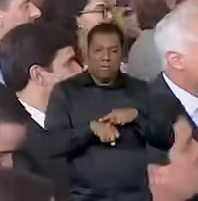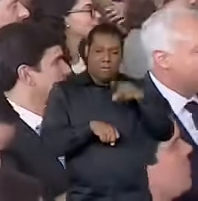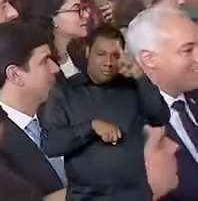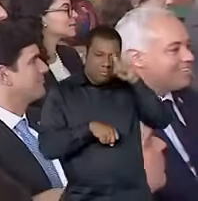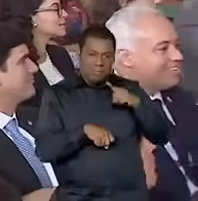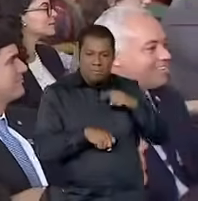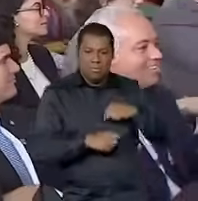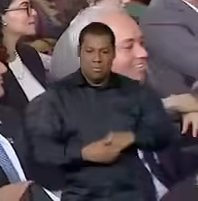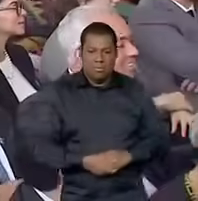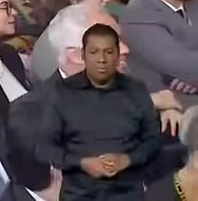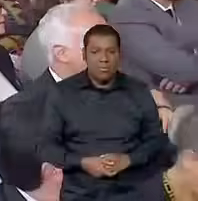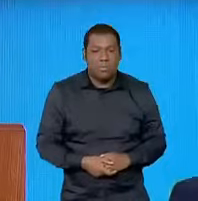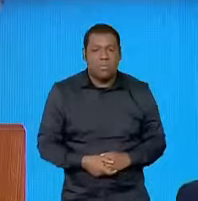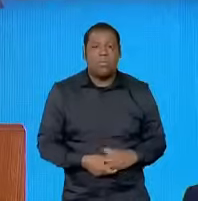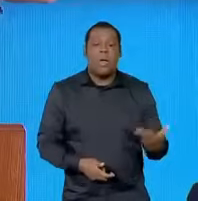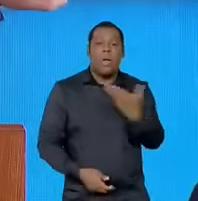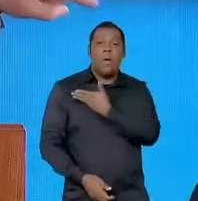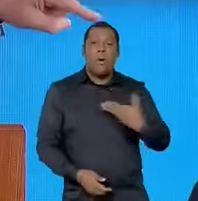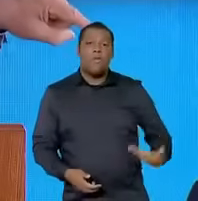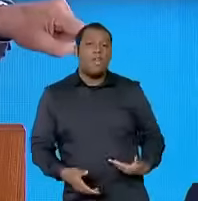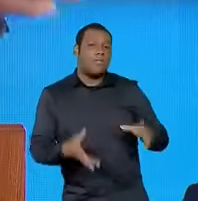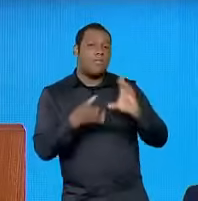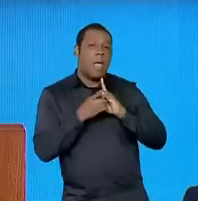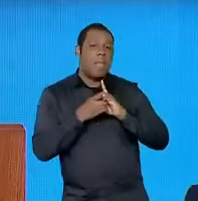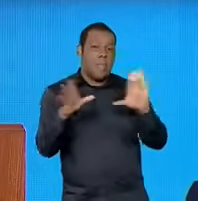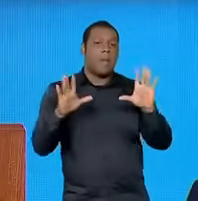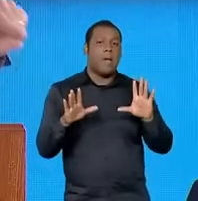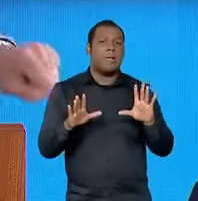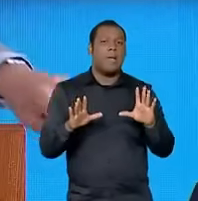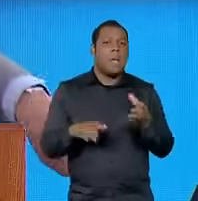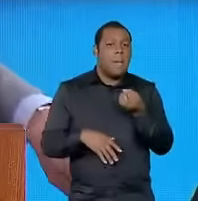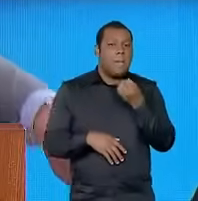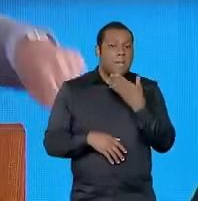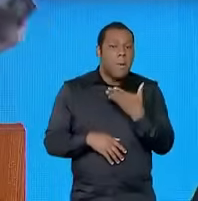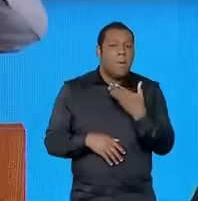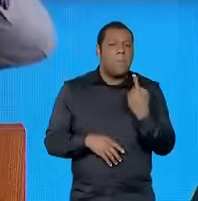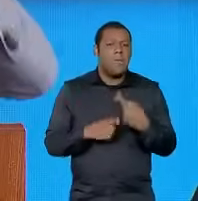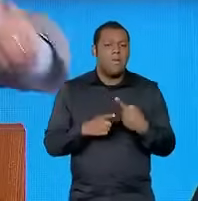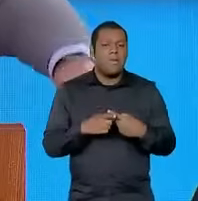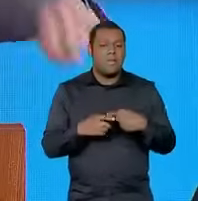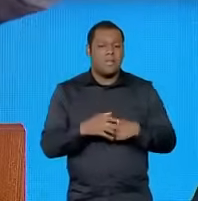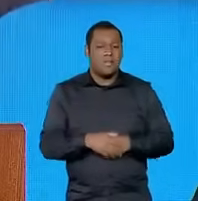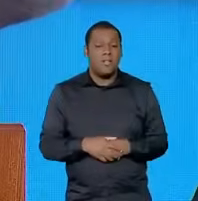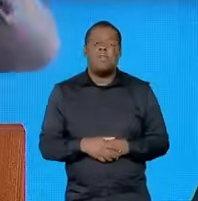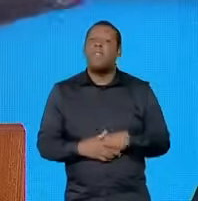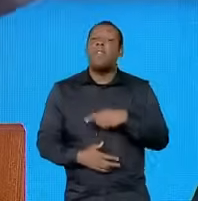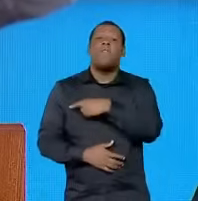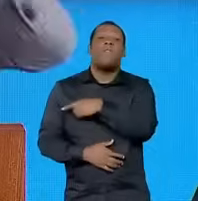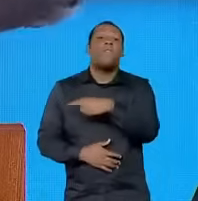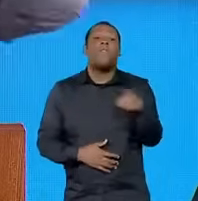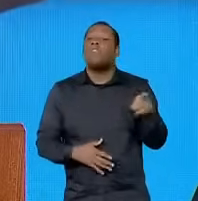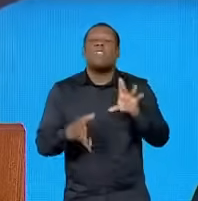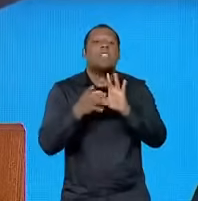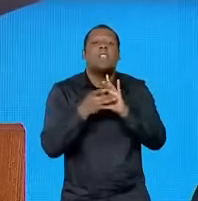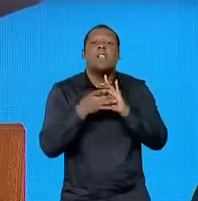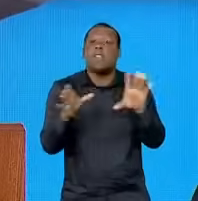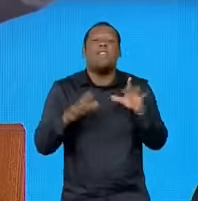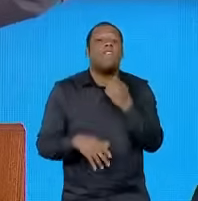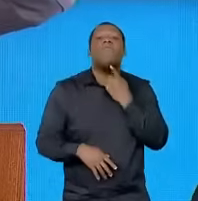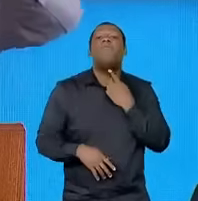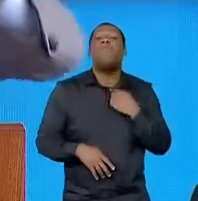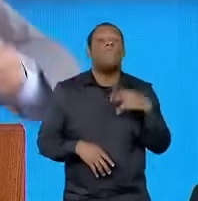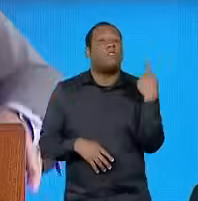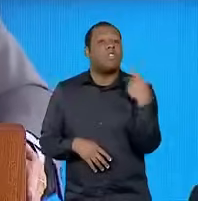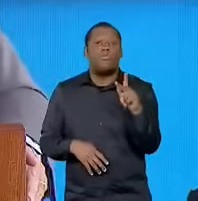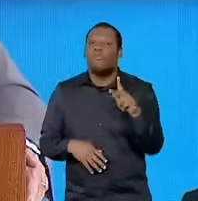A vantagem de um governo democrático é que vocês pintem a casa do jeito que vocês